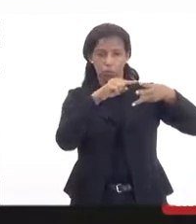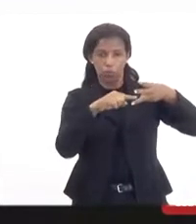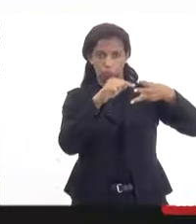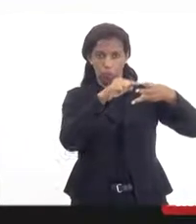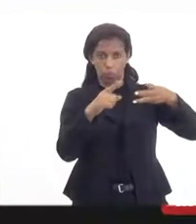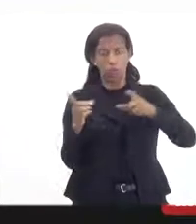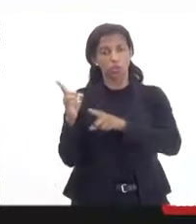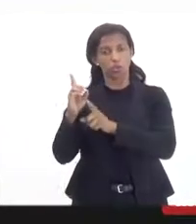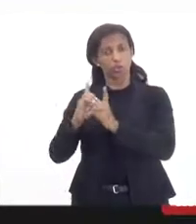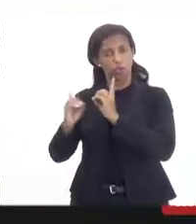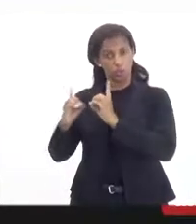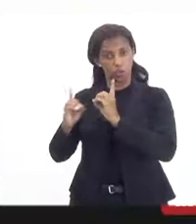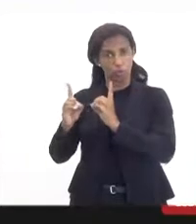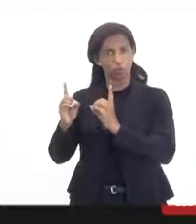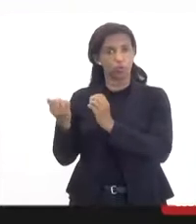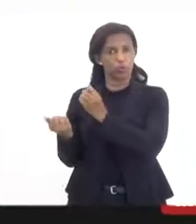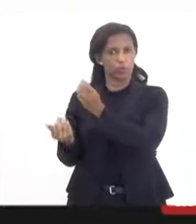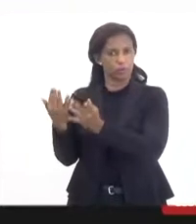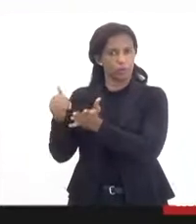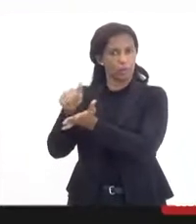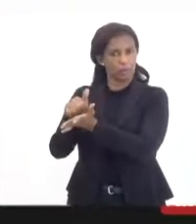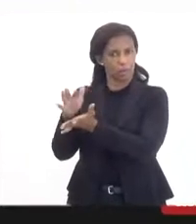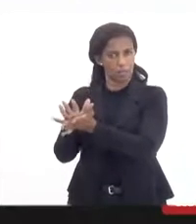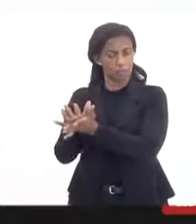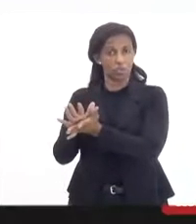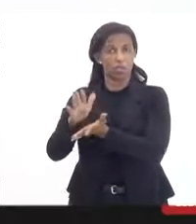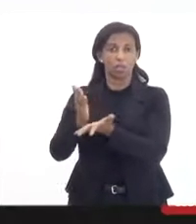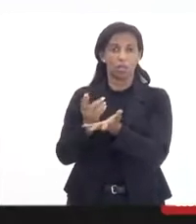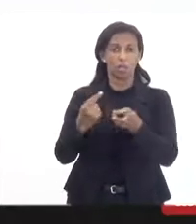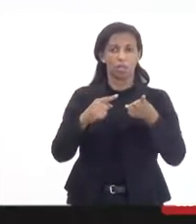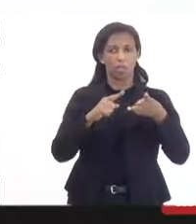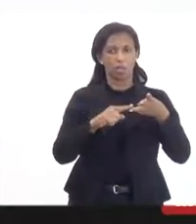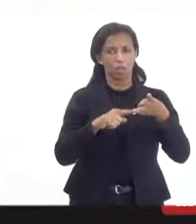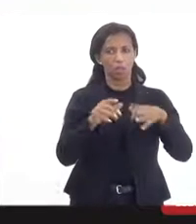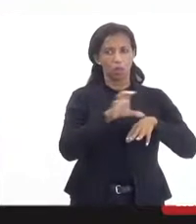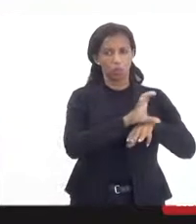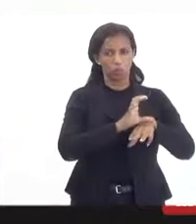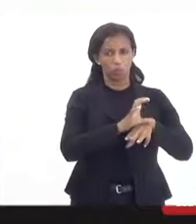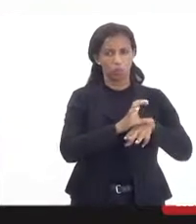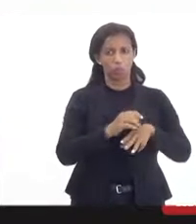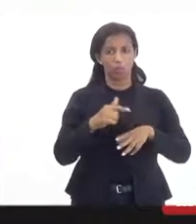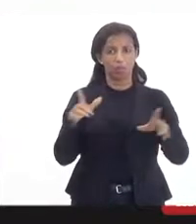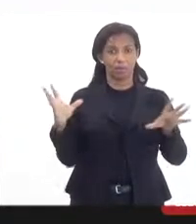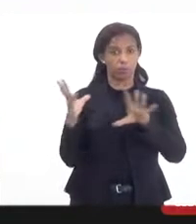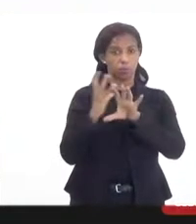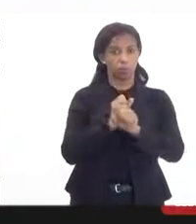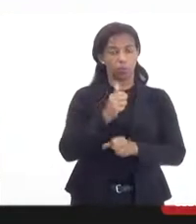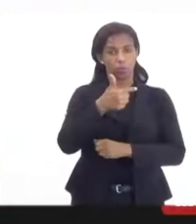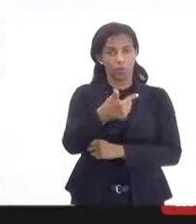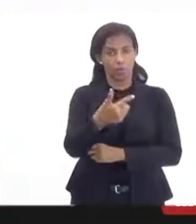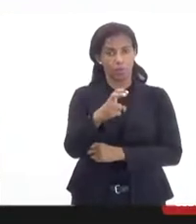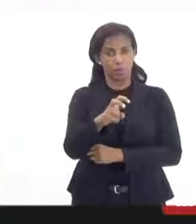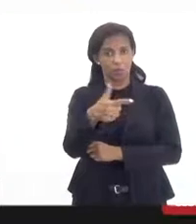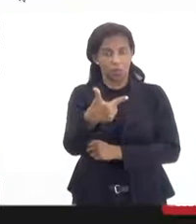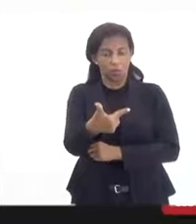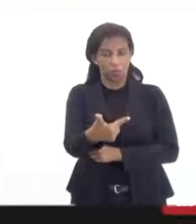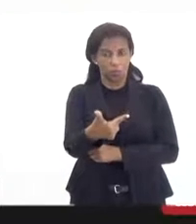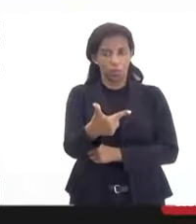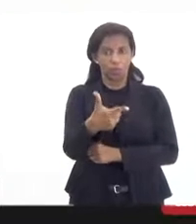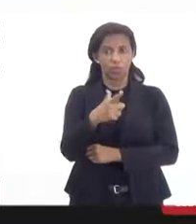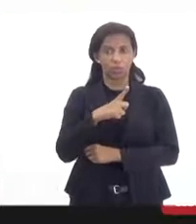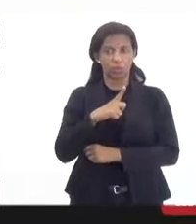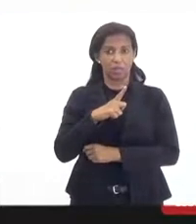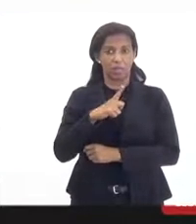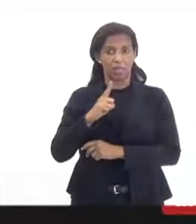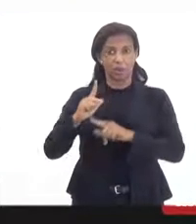a condicionalidade da taxa de incêndio, nós teríamos, então, 252 ações judiciais que ou se caracterizam como